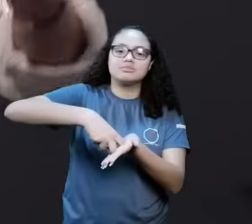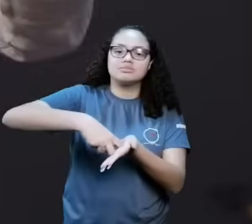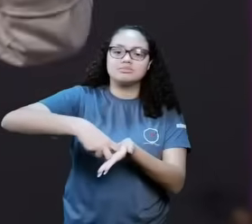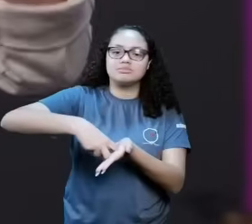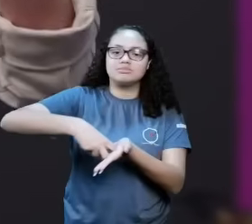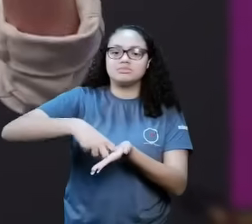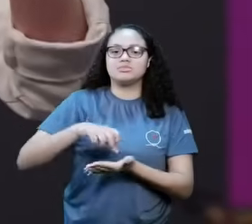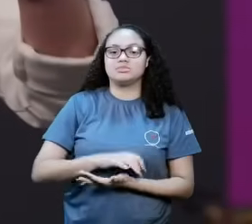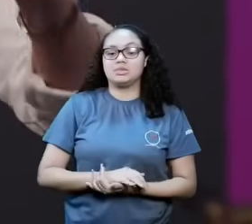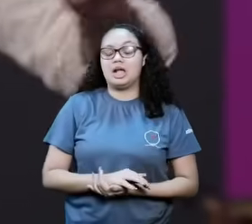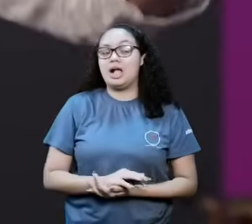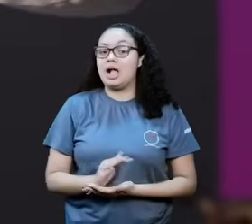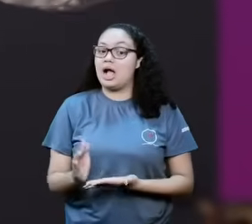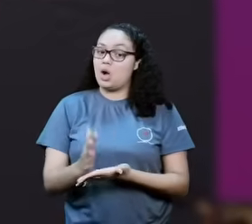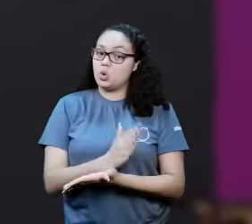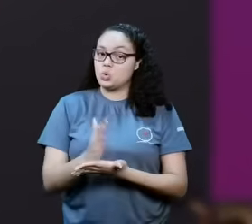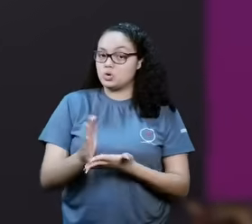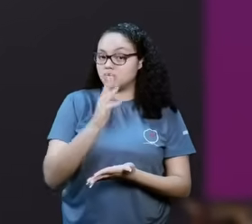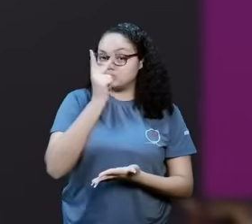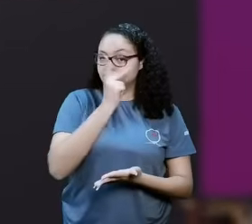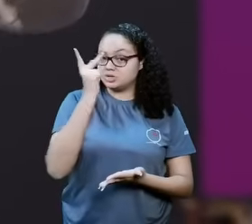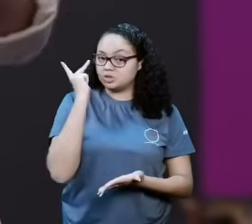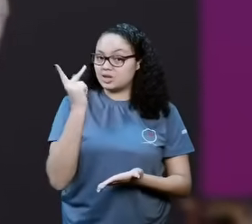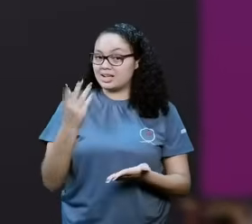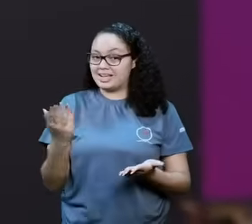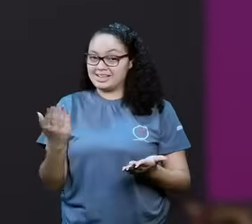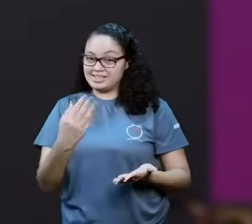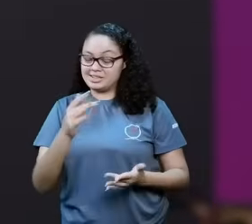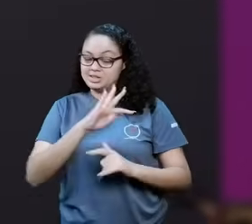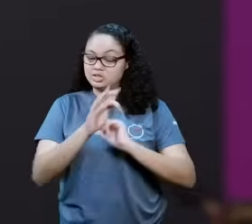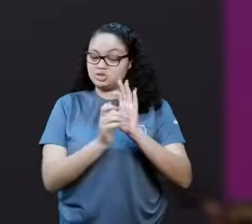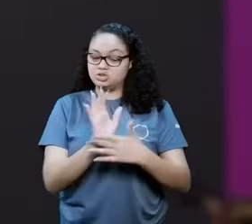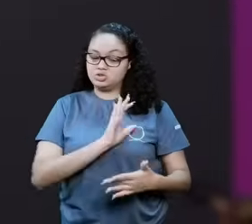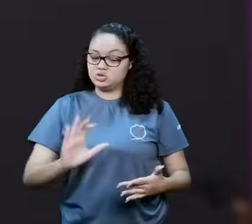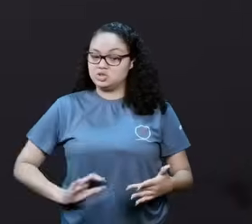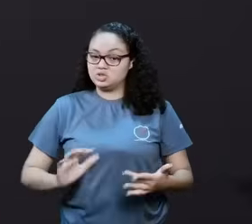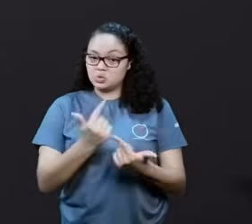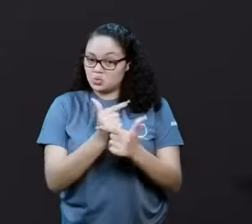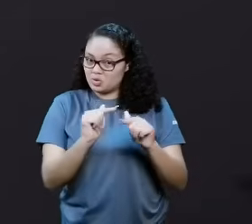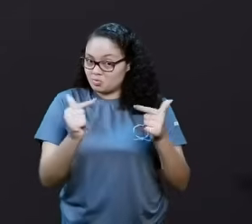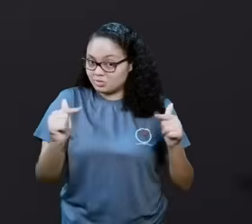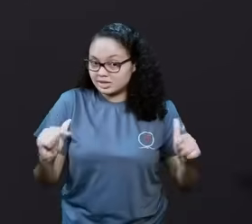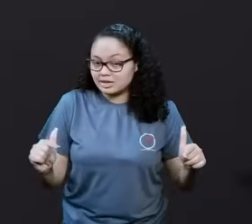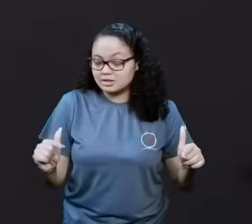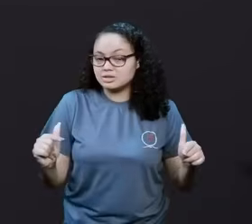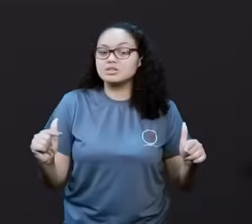E é nisso que alguns que não têm Cristo como único mediador entre Deus e os homens